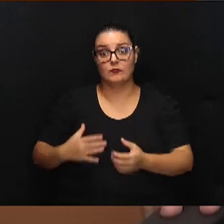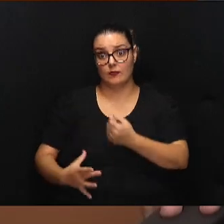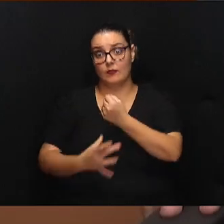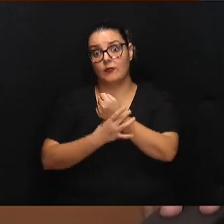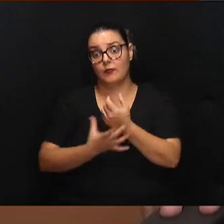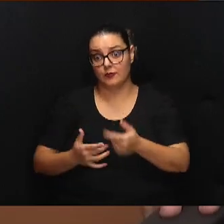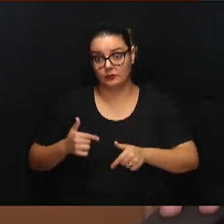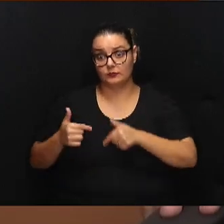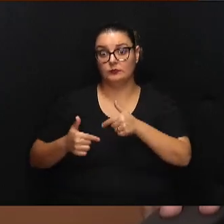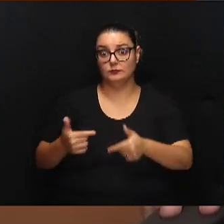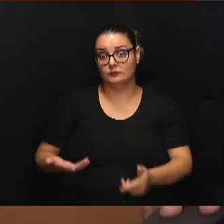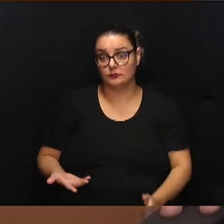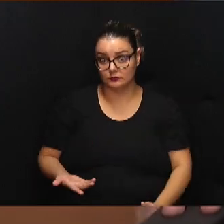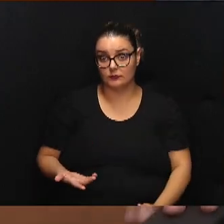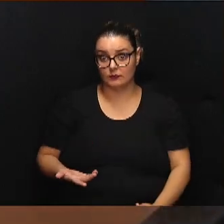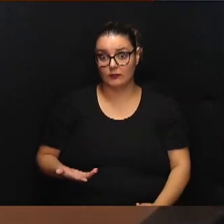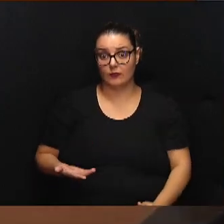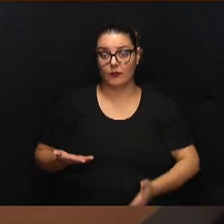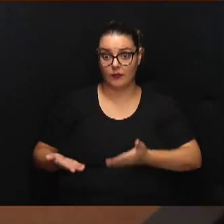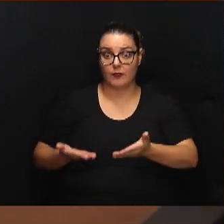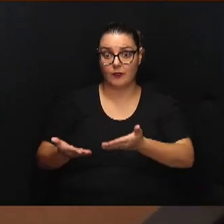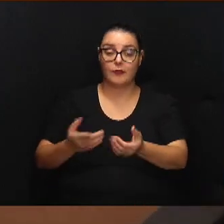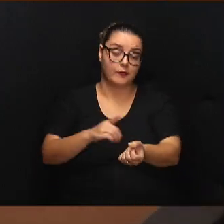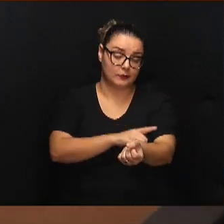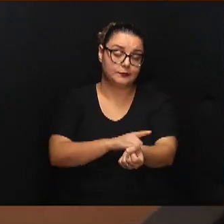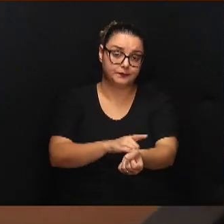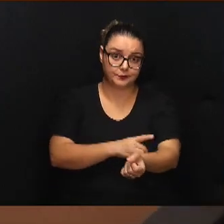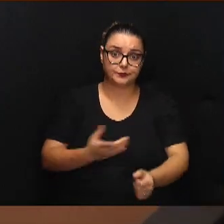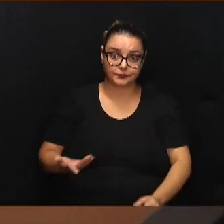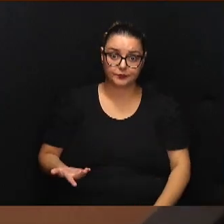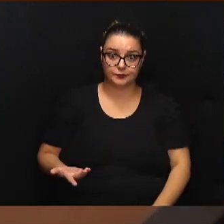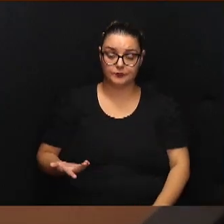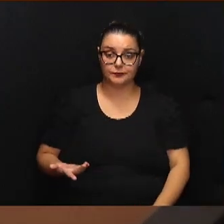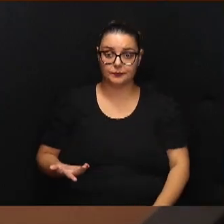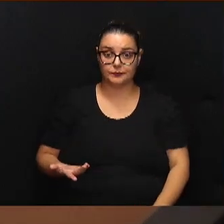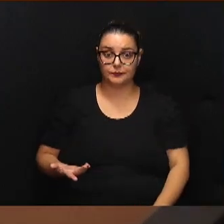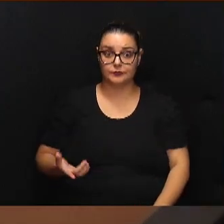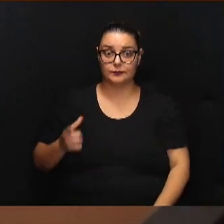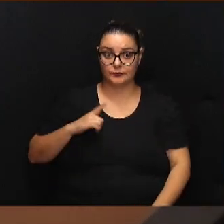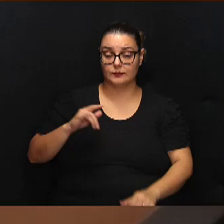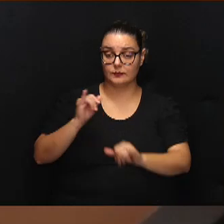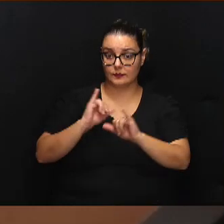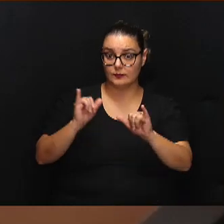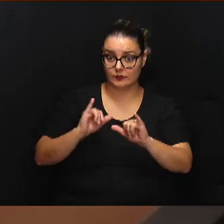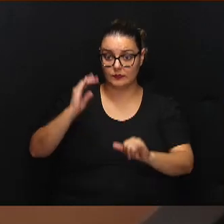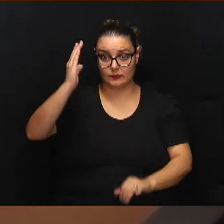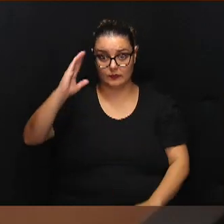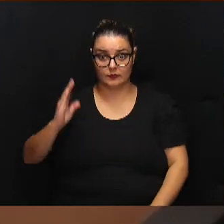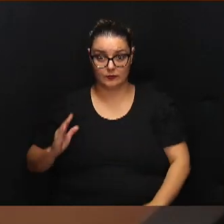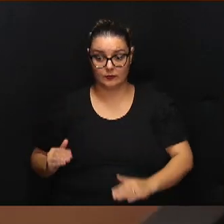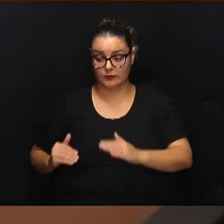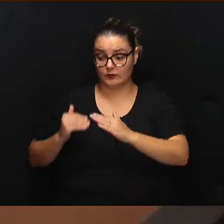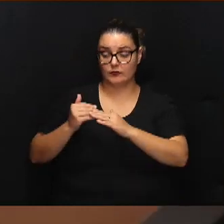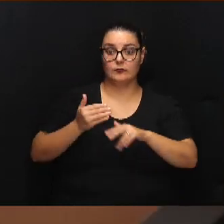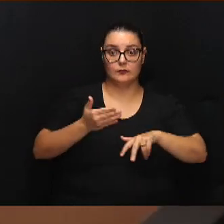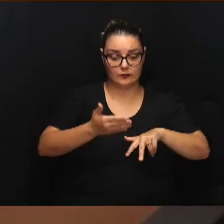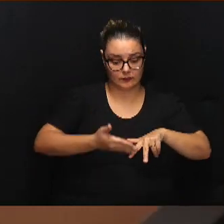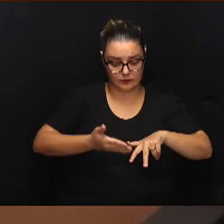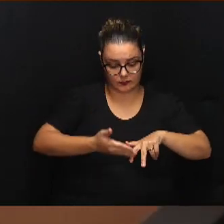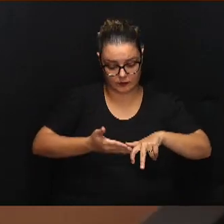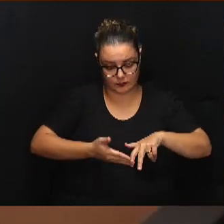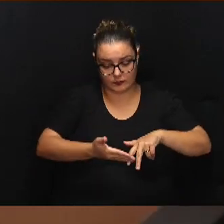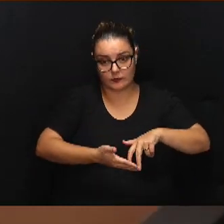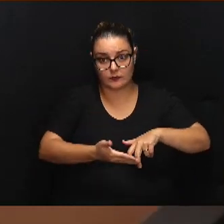nesse trabalho, do manejo, né, do diabetes. Aqui a gente tem até uma notícia, o Brasil bate recorde de amputações de pés e pernas